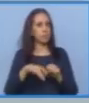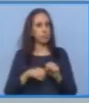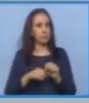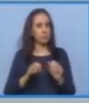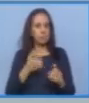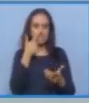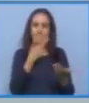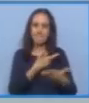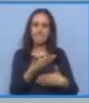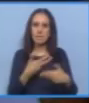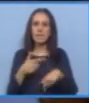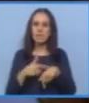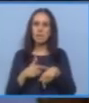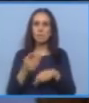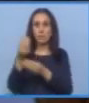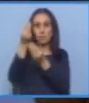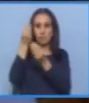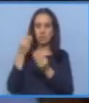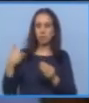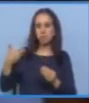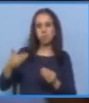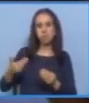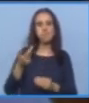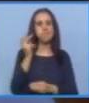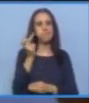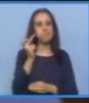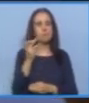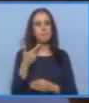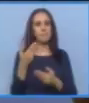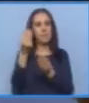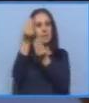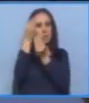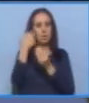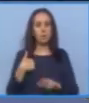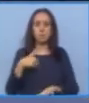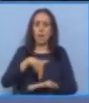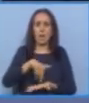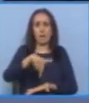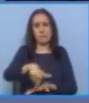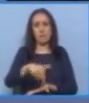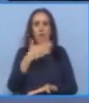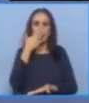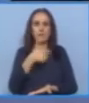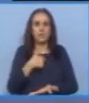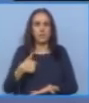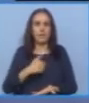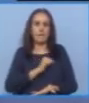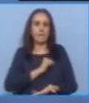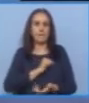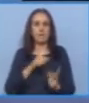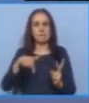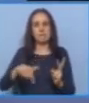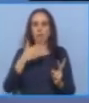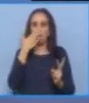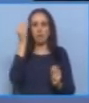que com o tempo, estes anos de formação nos vão educando para onde estivermos, aí vai ser a nossa China, aí vai ser a